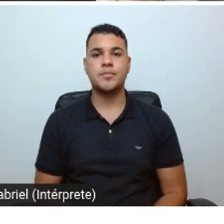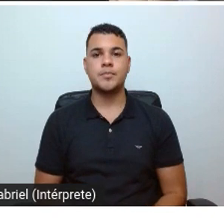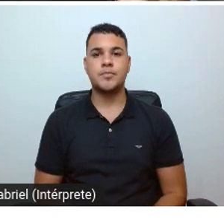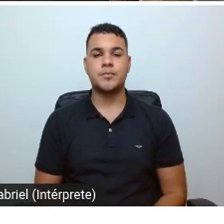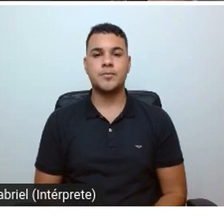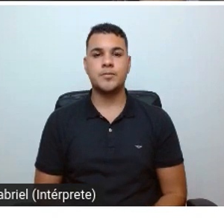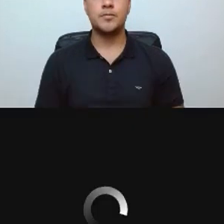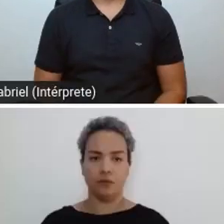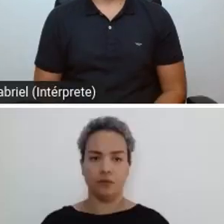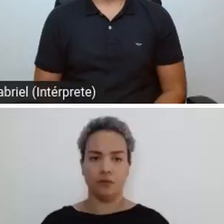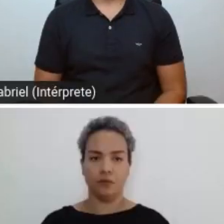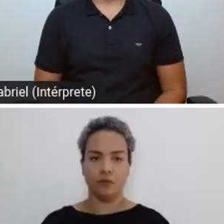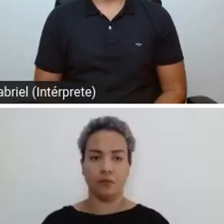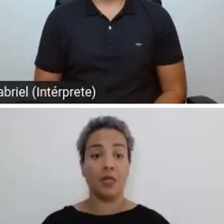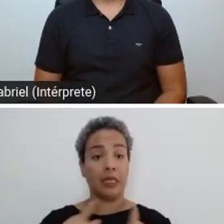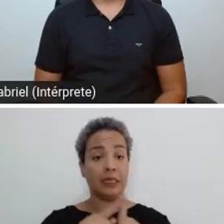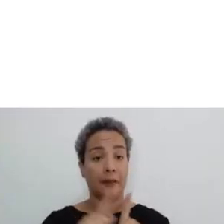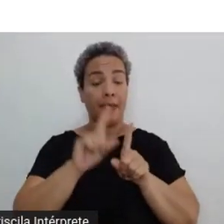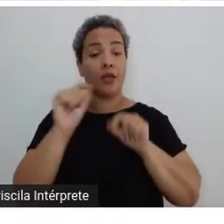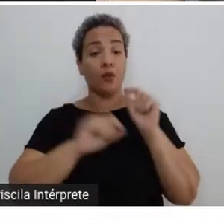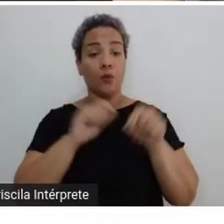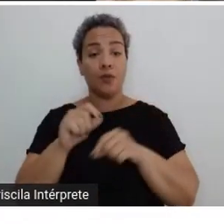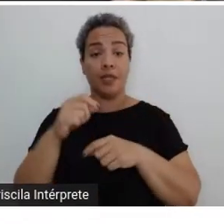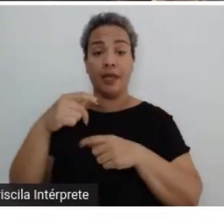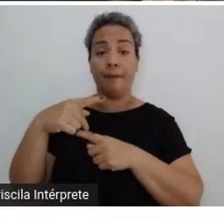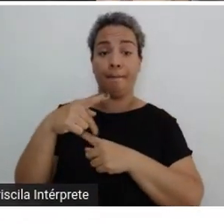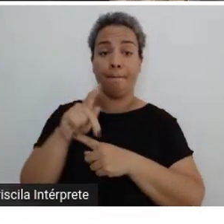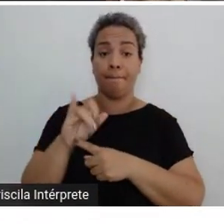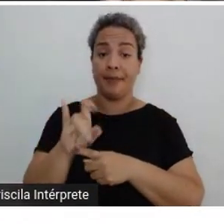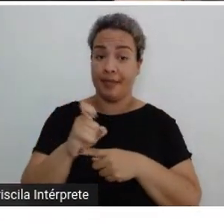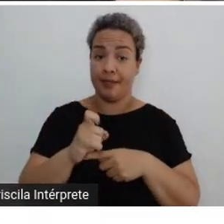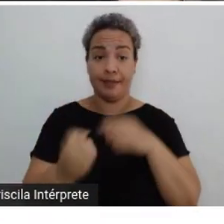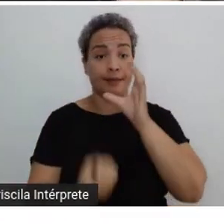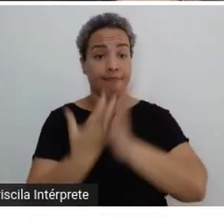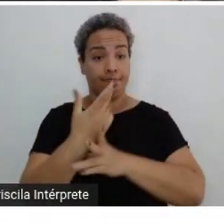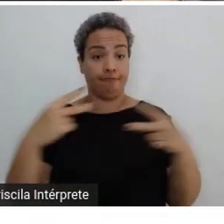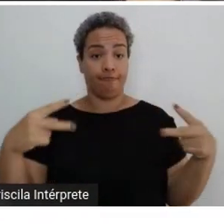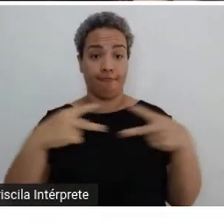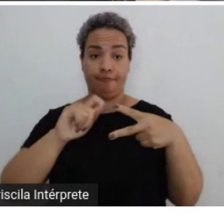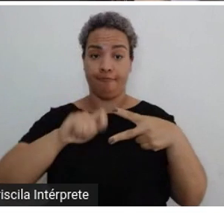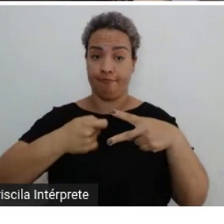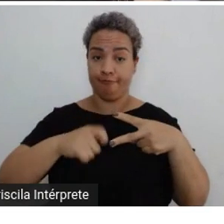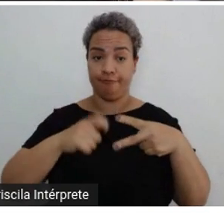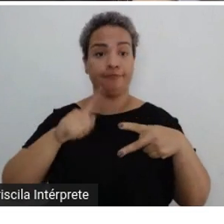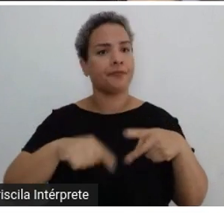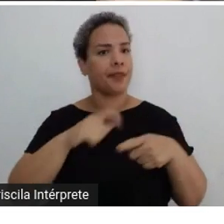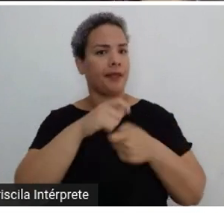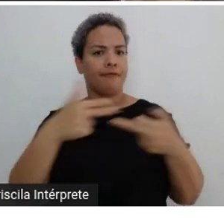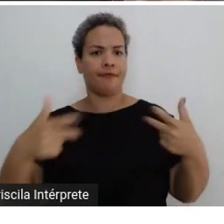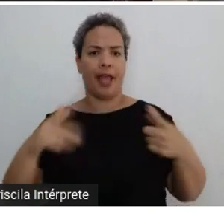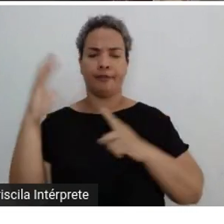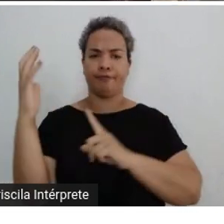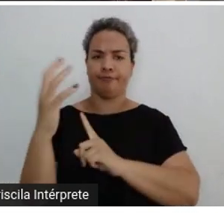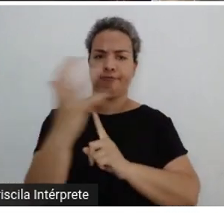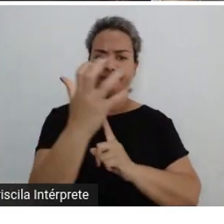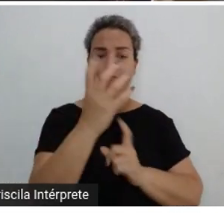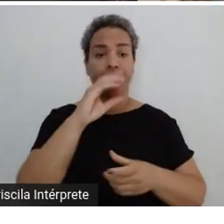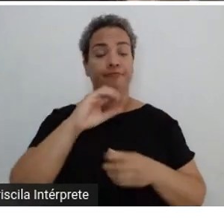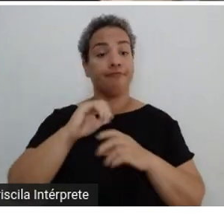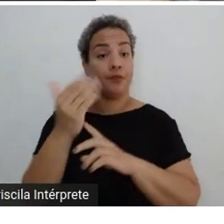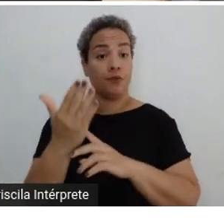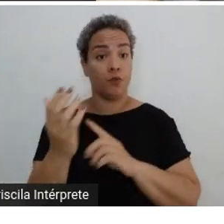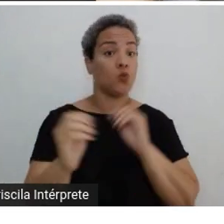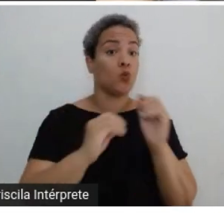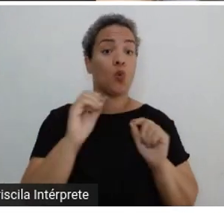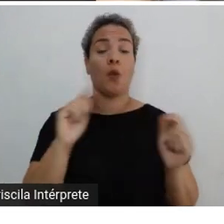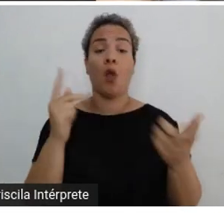de caminhoneiros, da criação do Pix, né? São vários fatores externos que influenciam. Eu lembro quando teve,